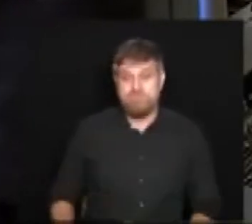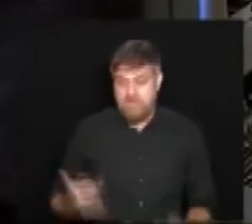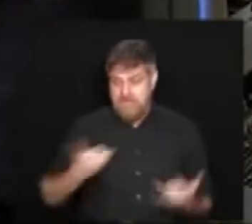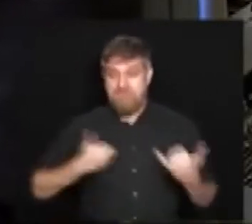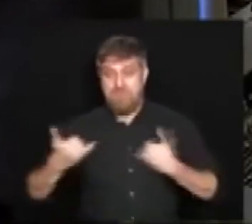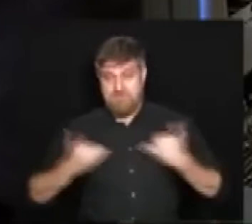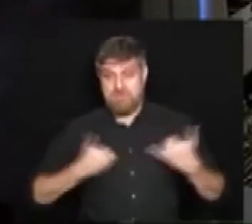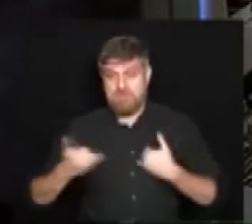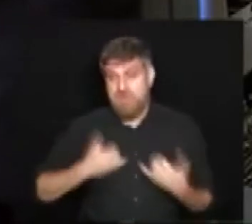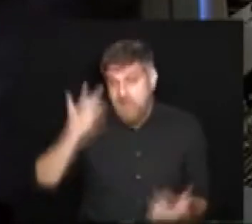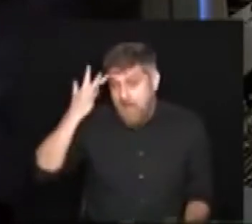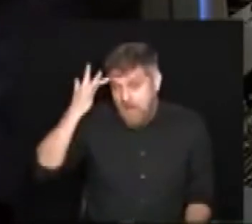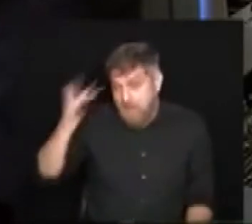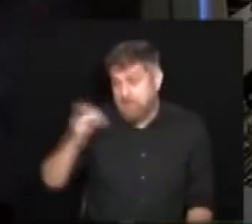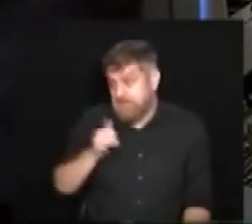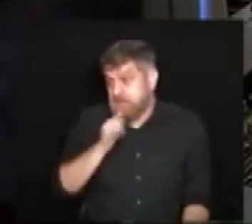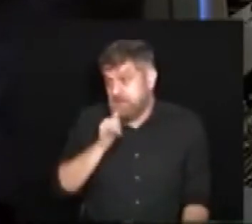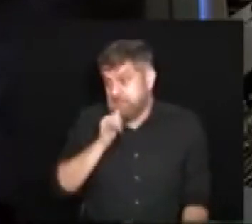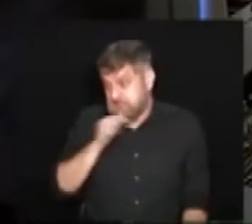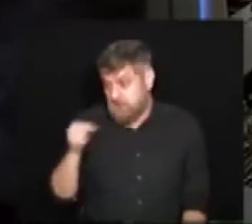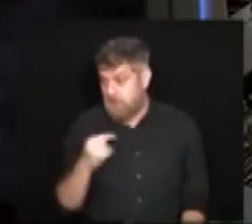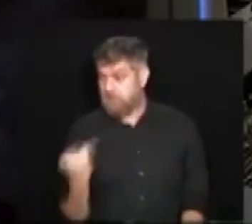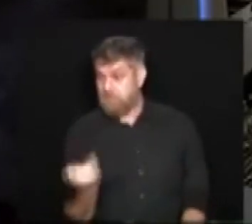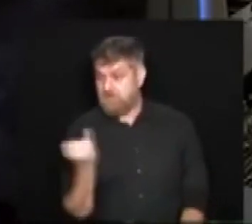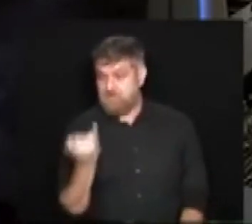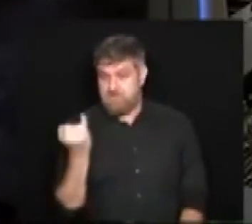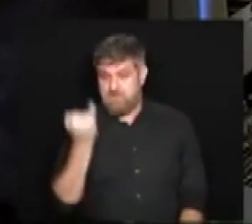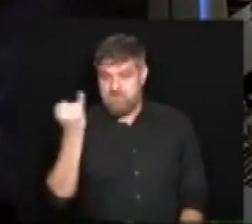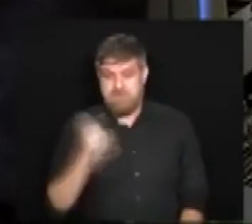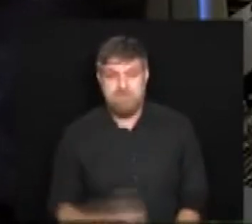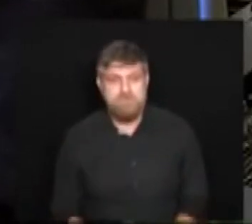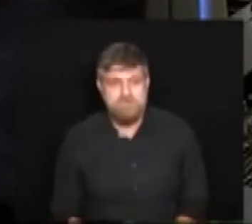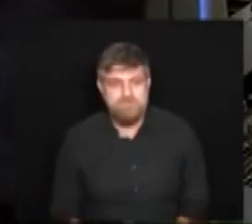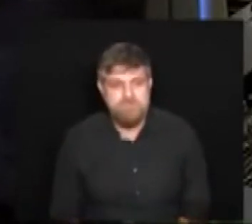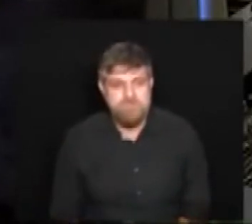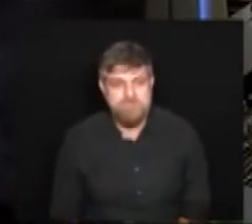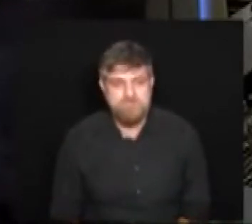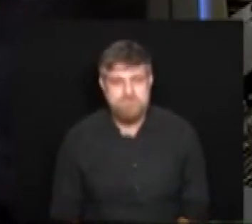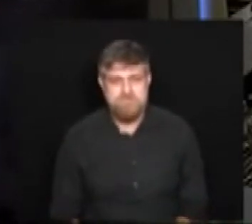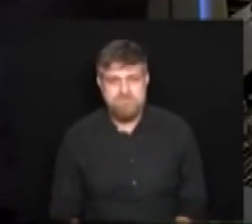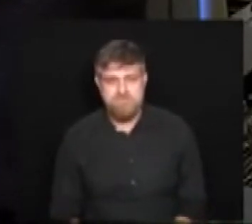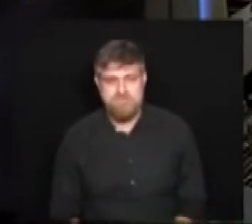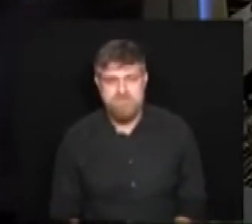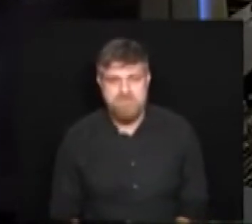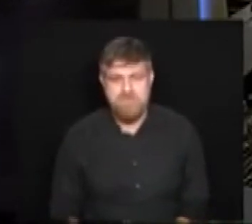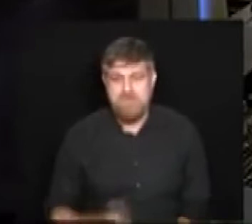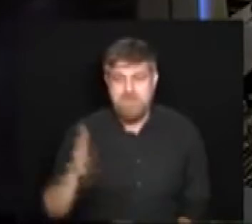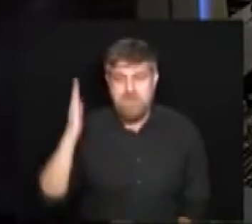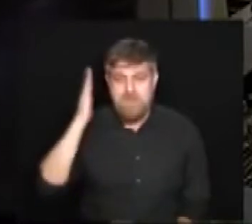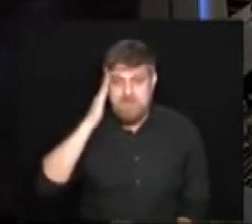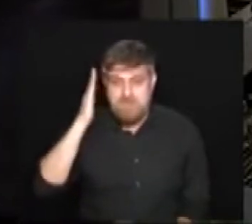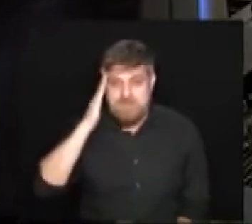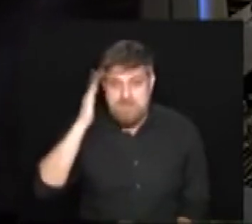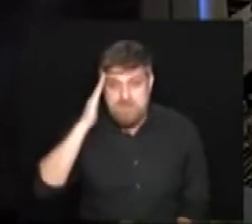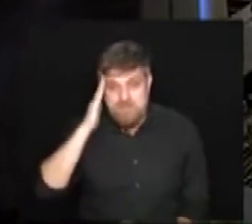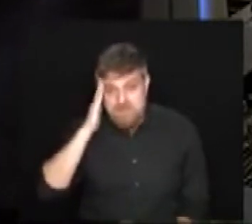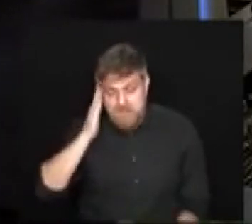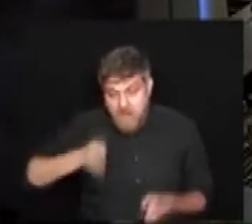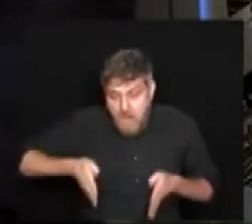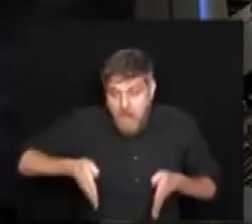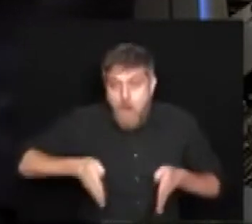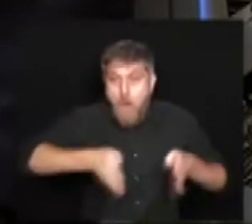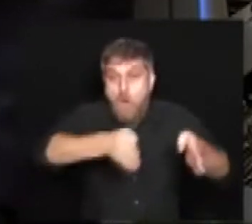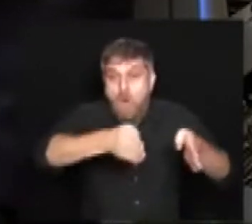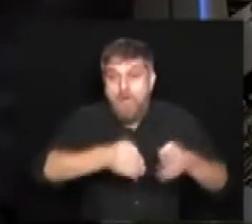para amanhã, por exemplo, para os outros dias que a gente está retomado, vai ser importante. Atualizações do BRT, da obra